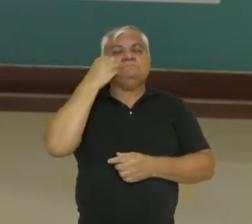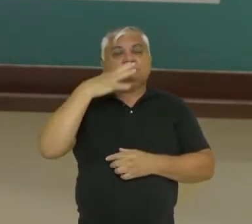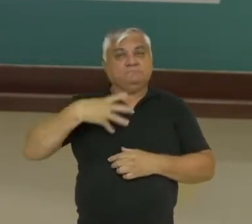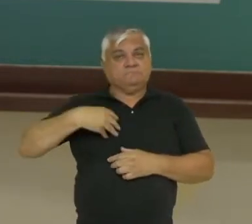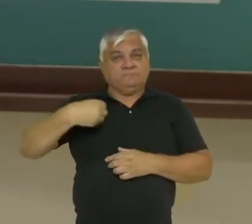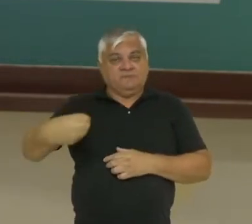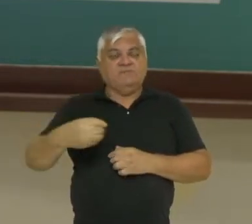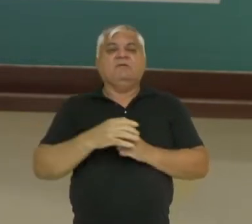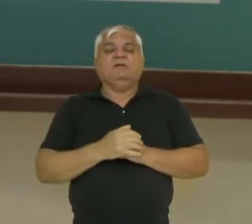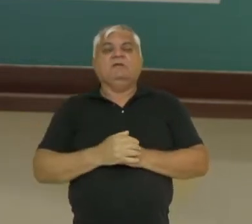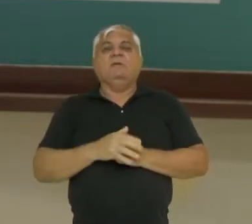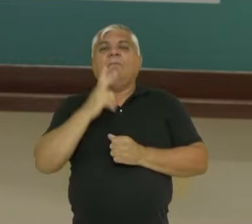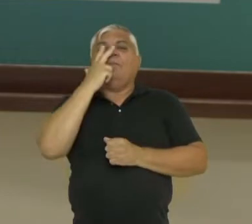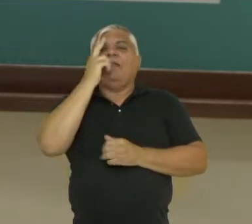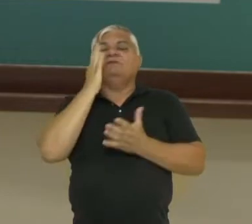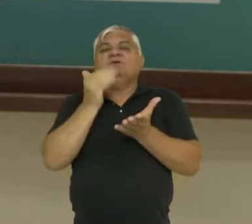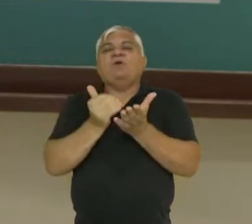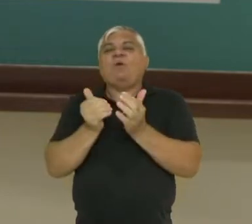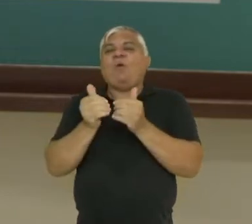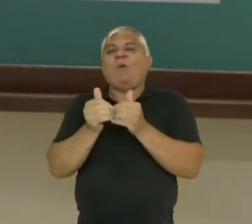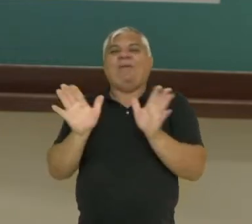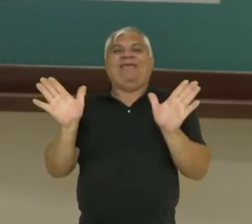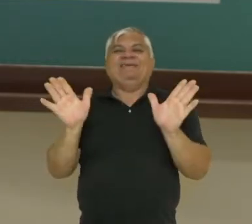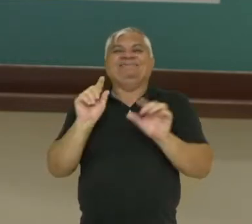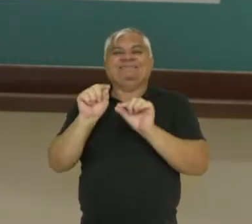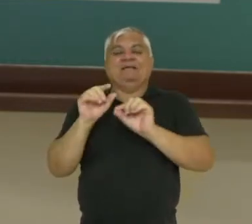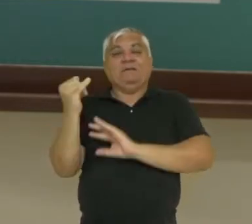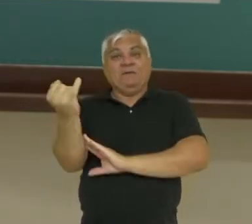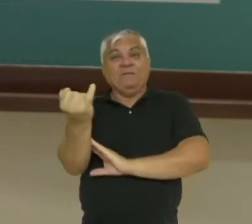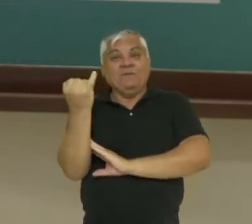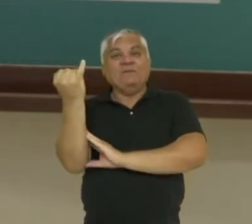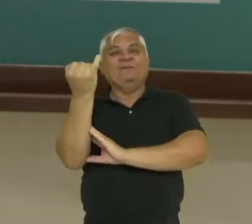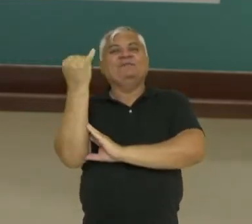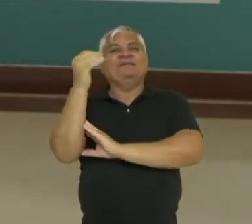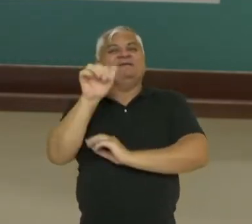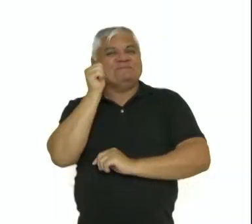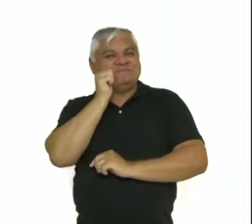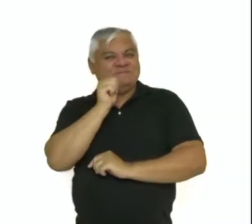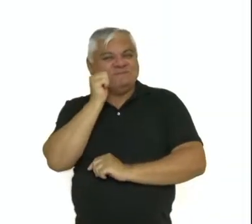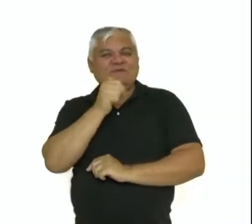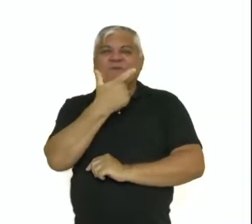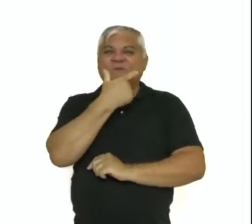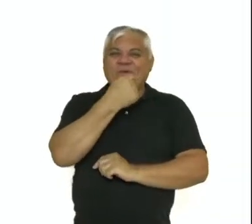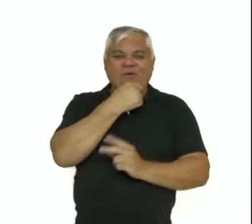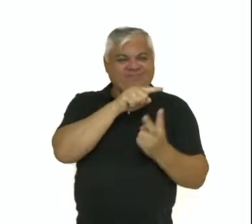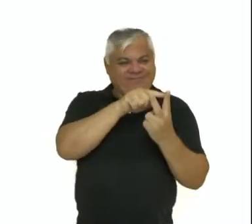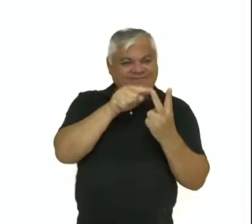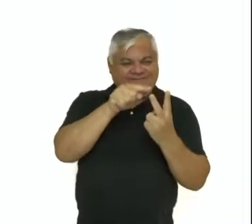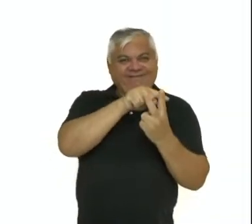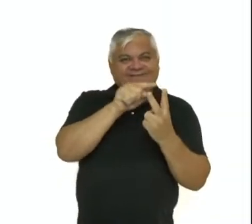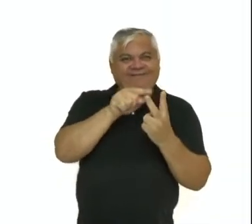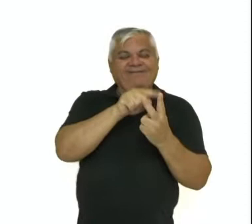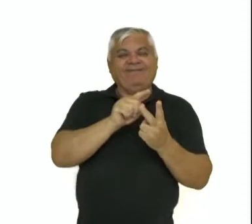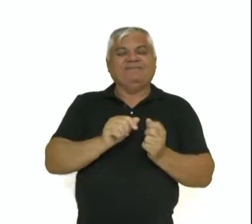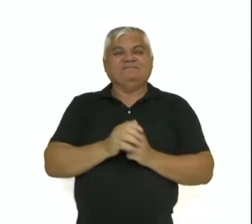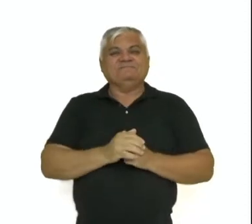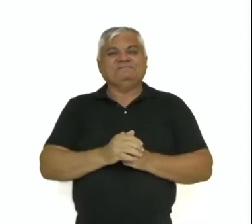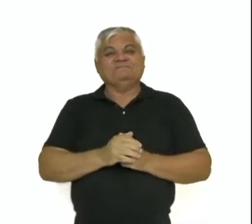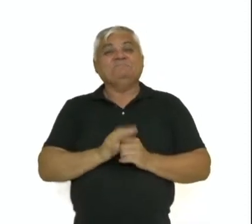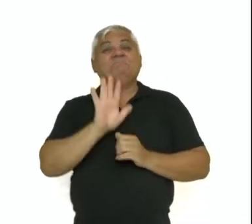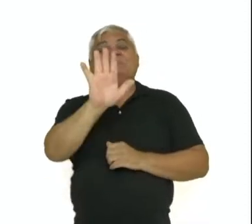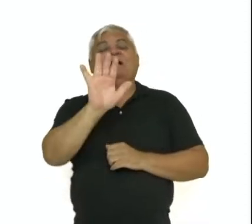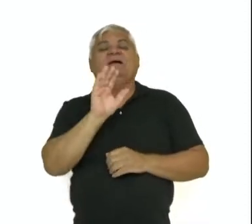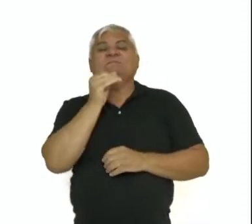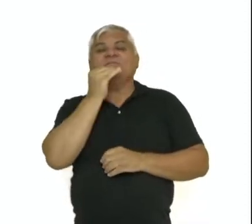filho inaugura um momento importantíssimo no ciclo vital da mulher e do homem, com grandes repercussões